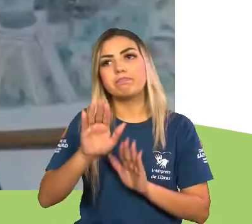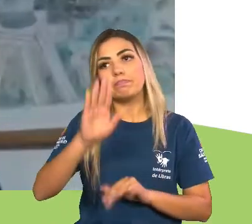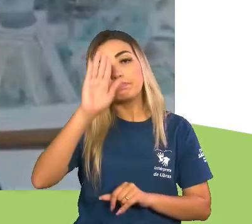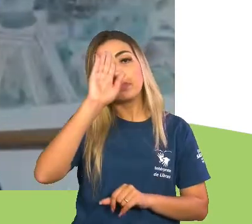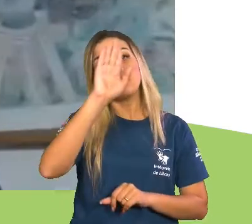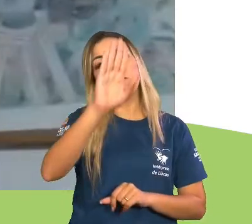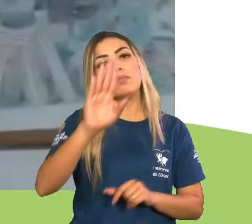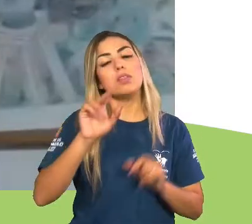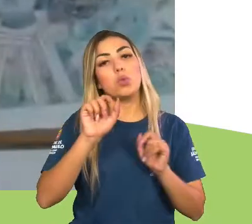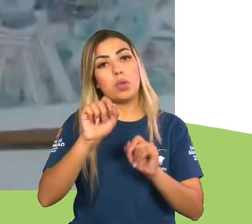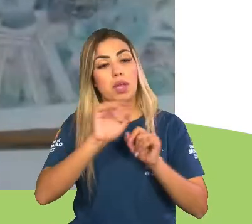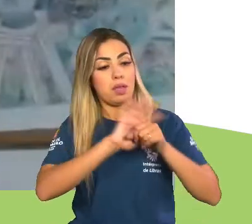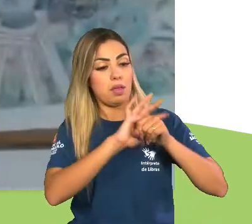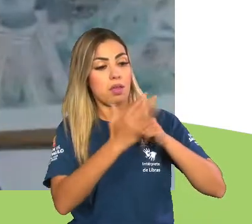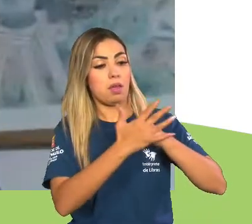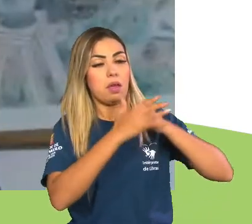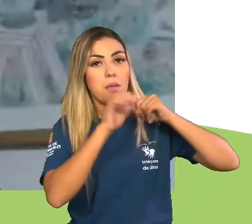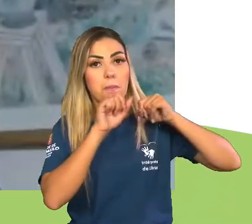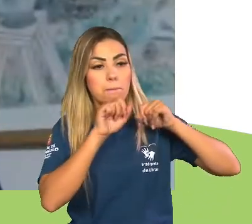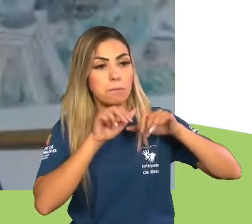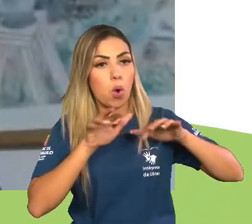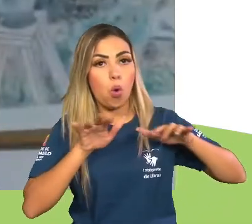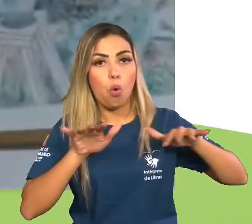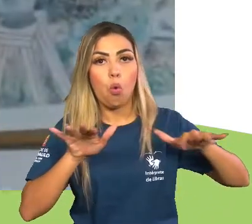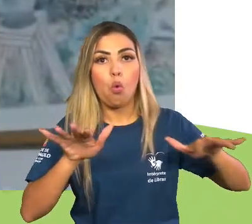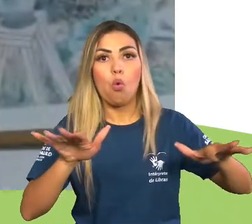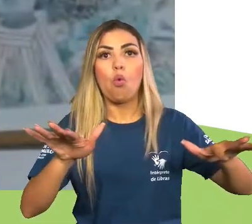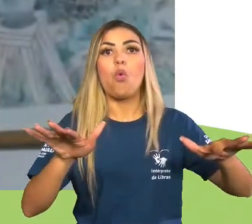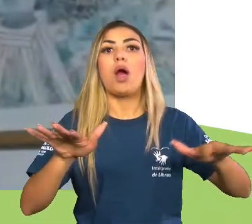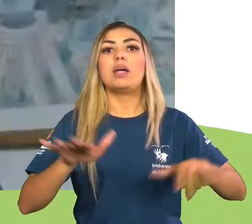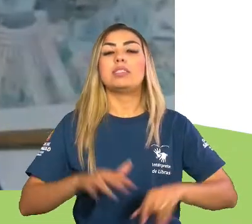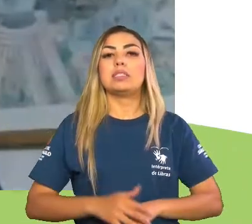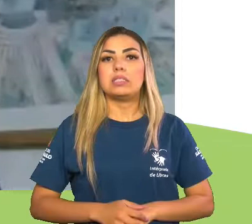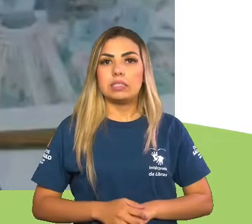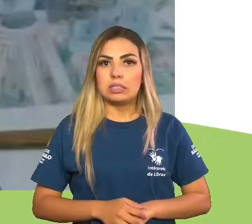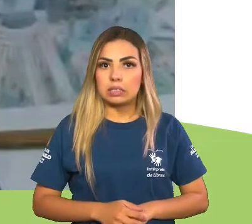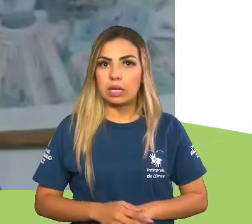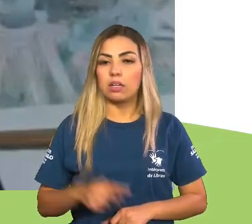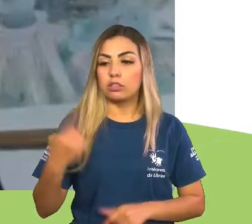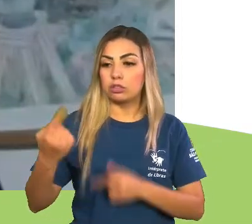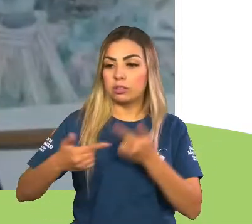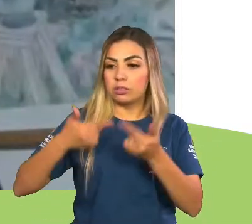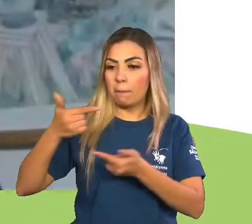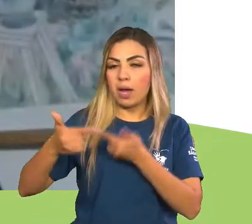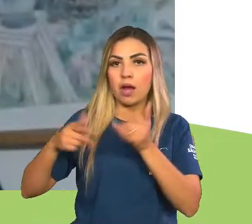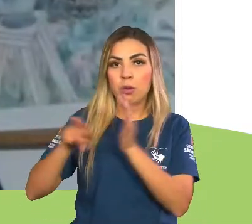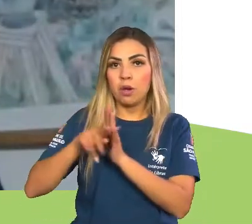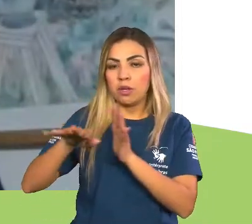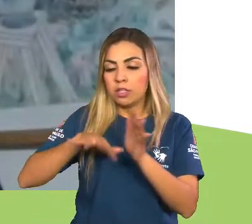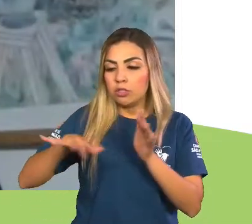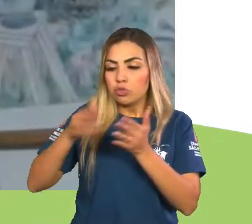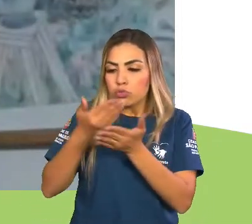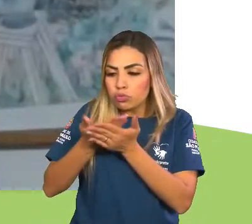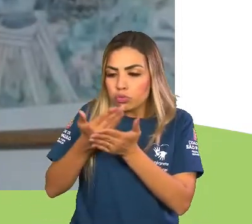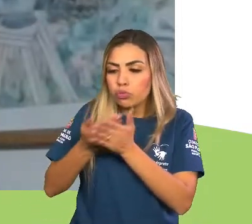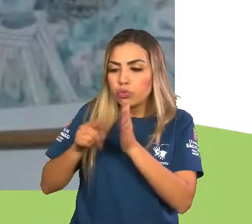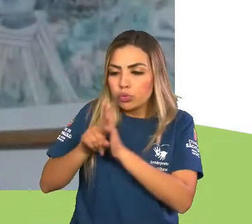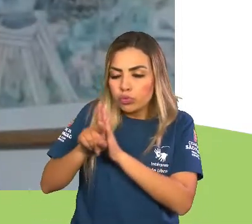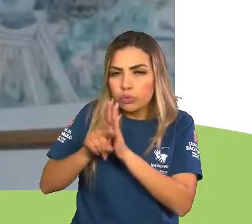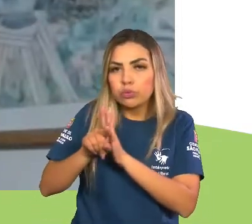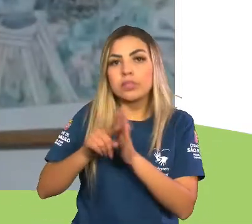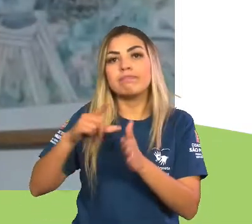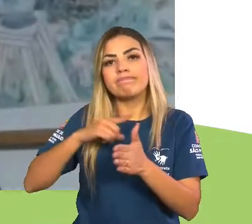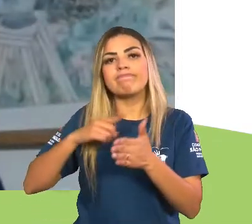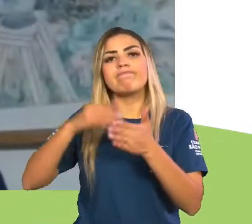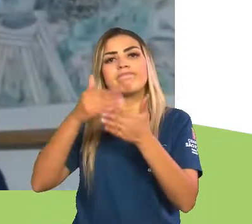na pandemia, se começou a ver que o trabalho de uma agência reguladora não é burocracia, não é barreira,